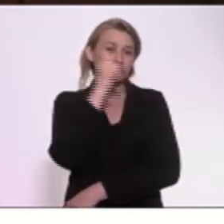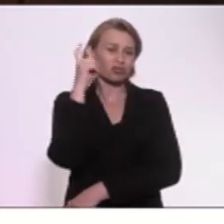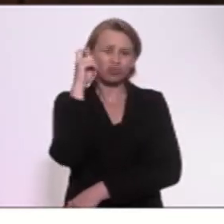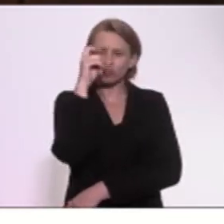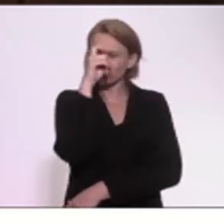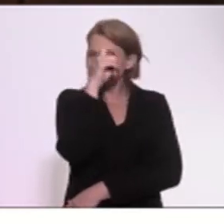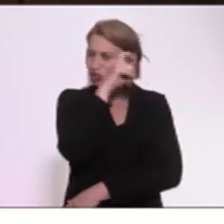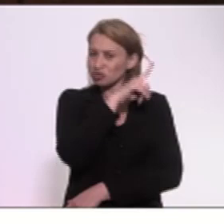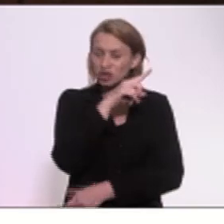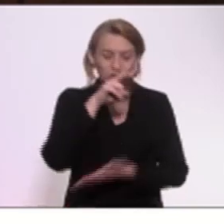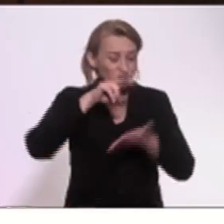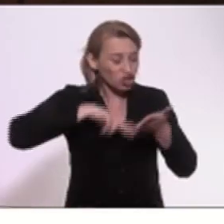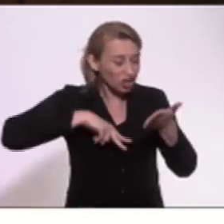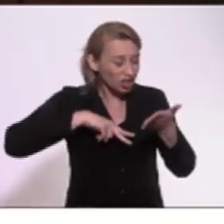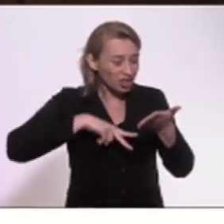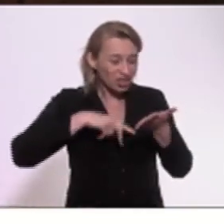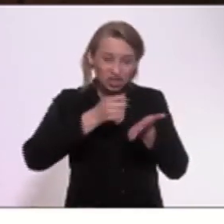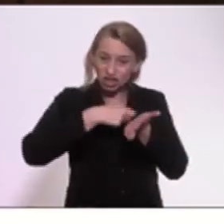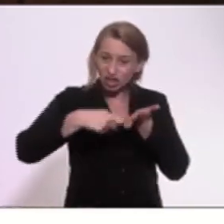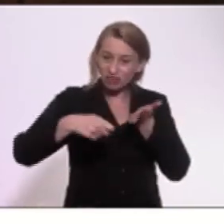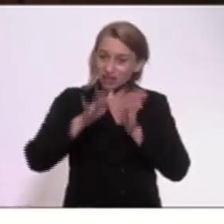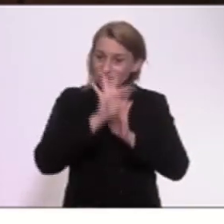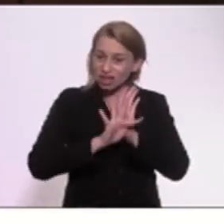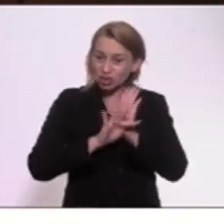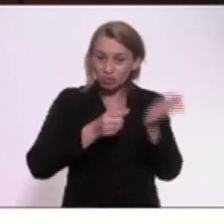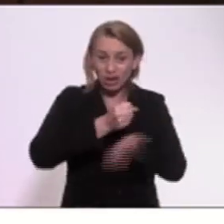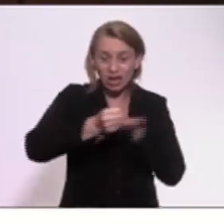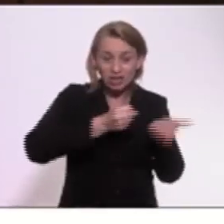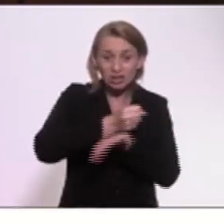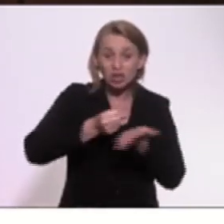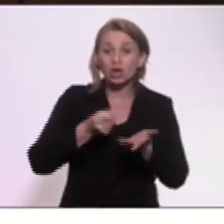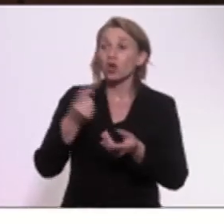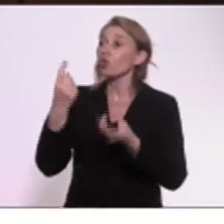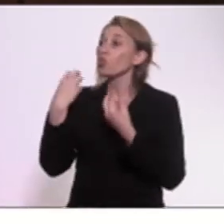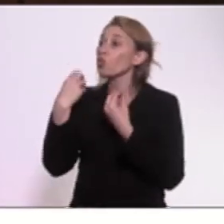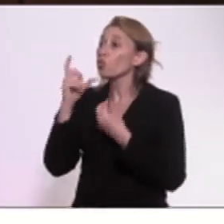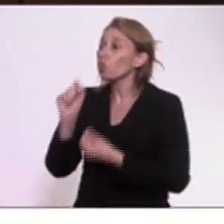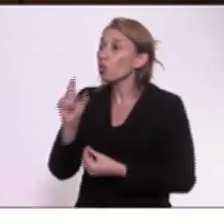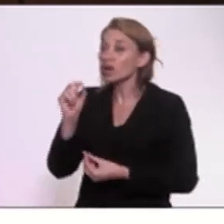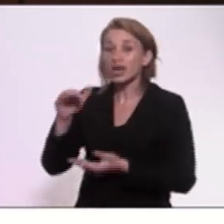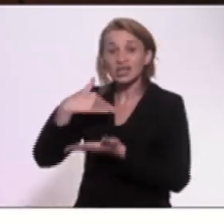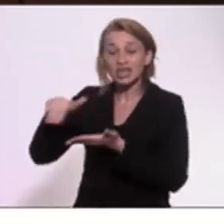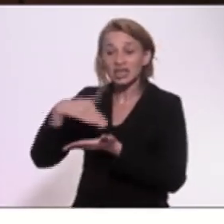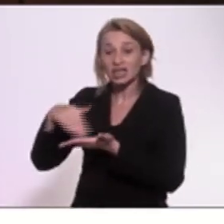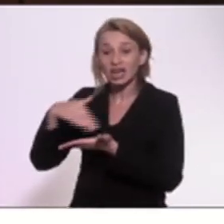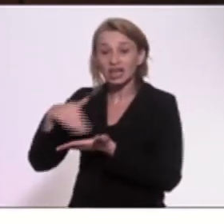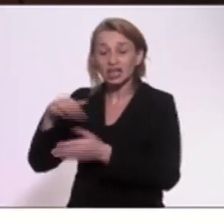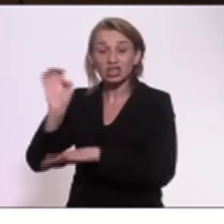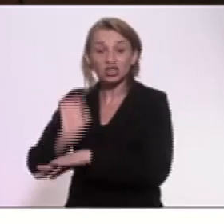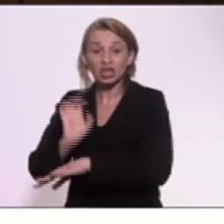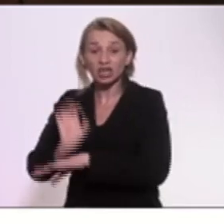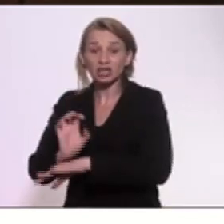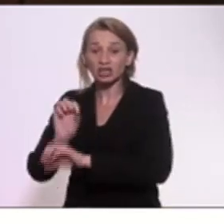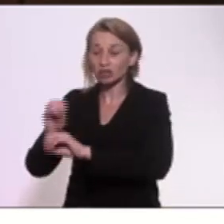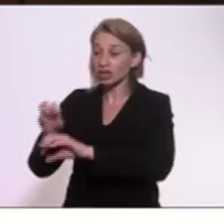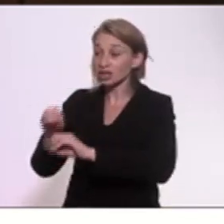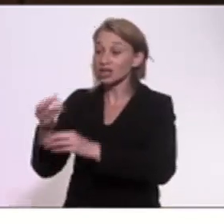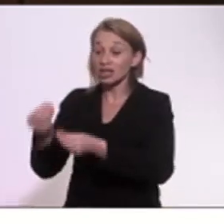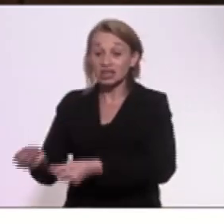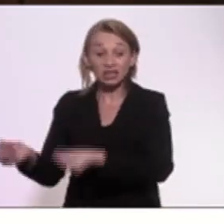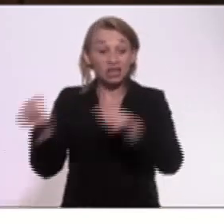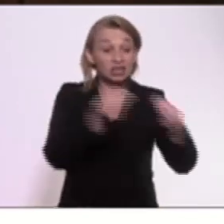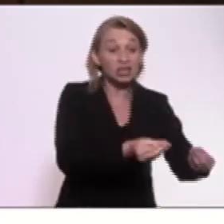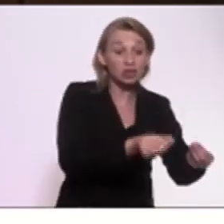básicos, o que a Secretaria de Estado de Educação está dando de possibilidades para esse